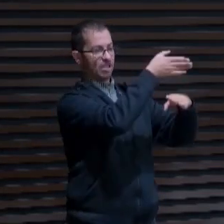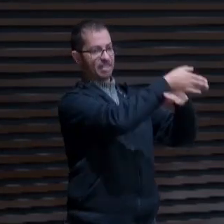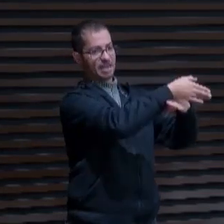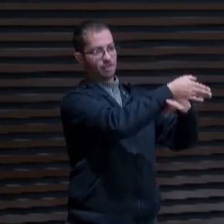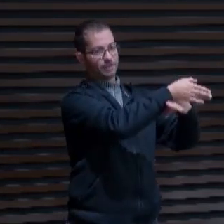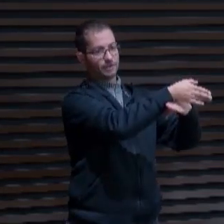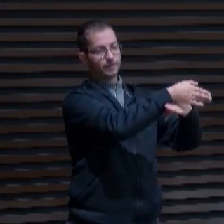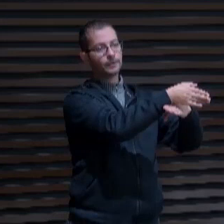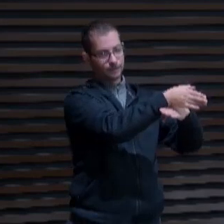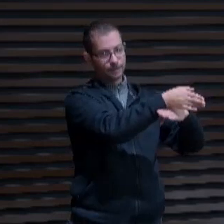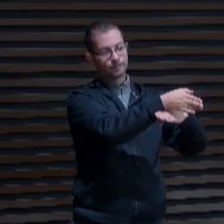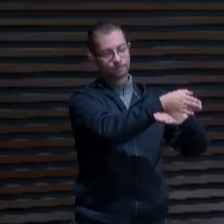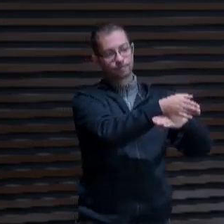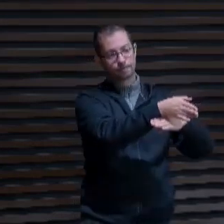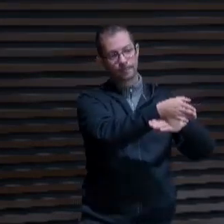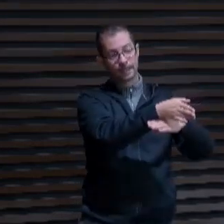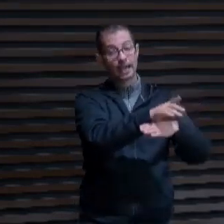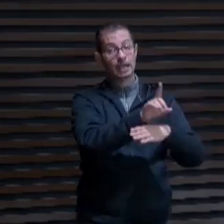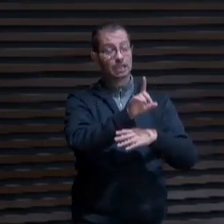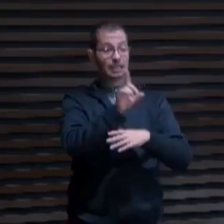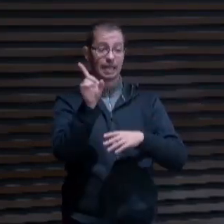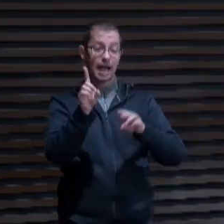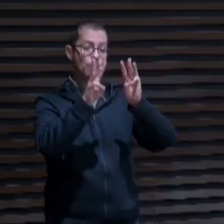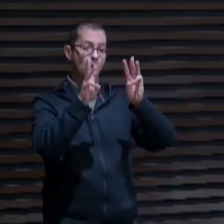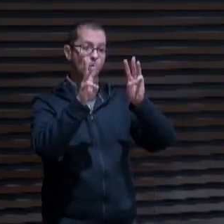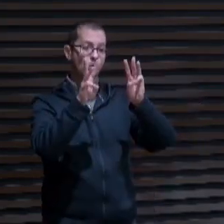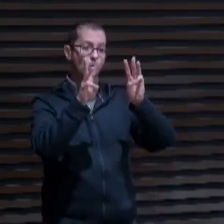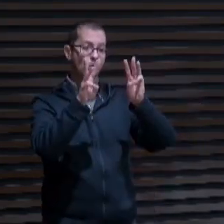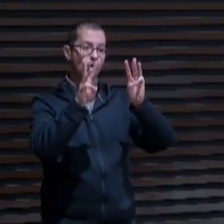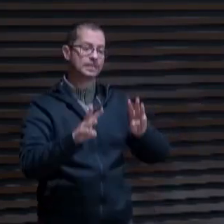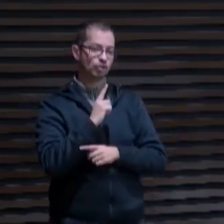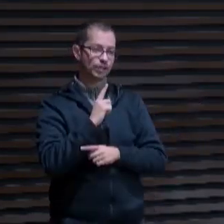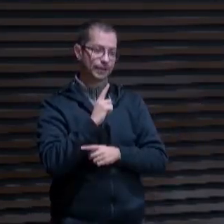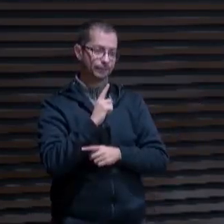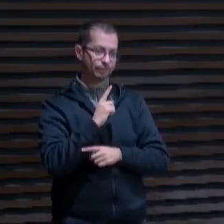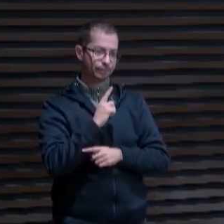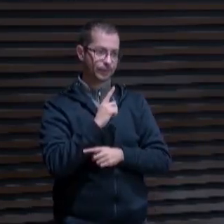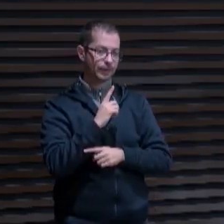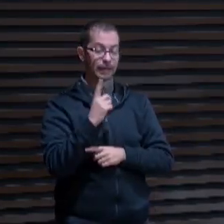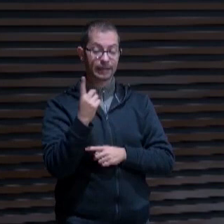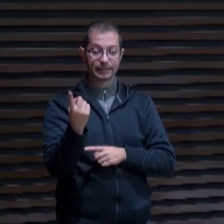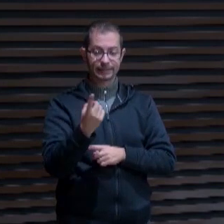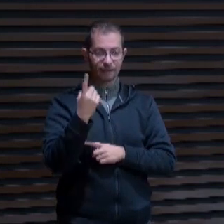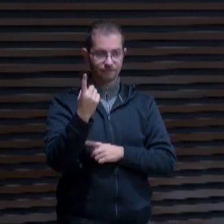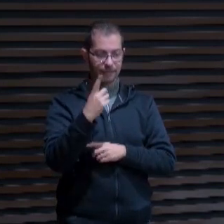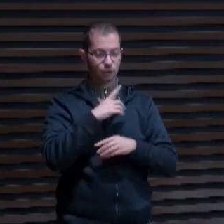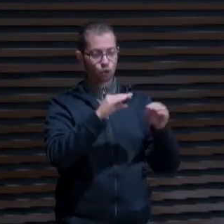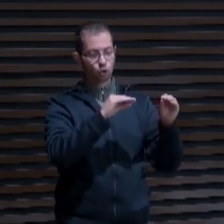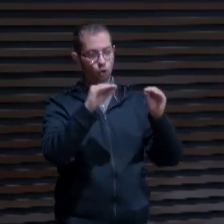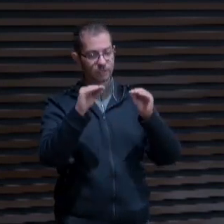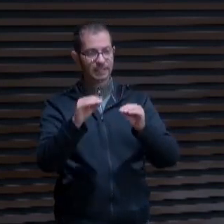Enquanto lá em Gibeão, na tenda que Moisés havia colocado, que Davi trouxe para Gibeão,